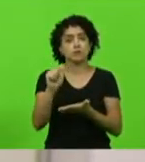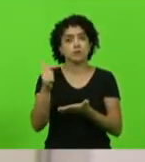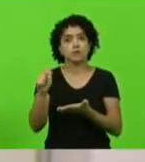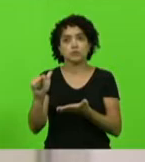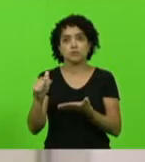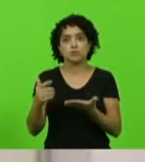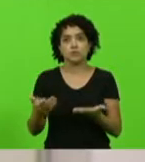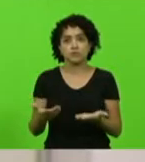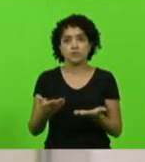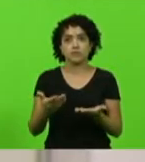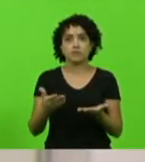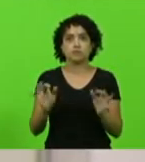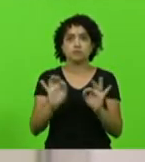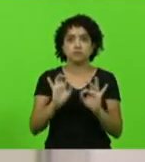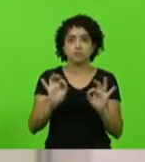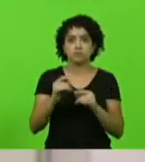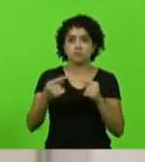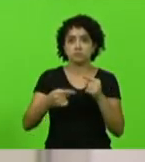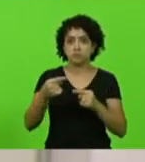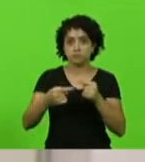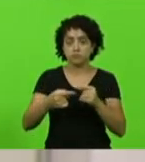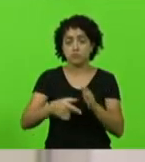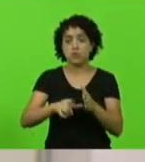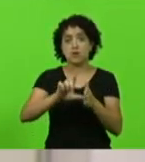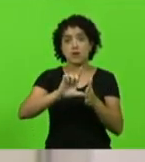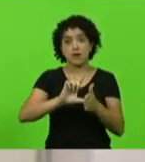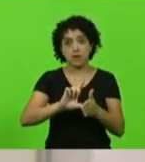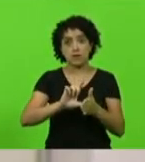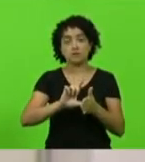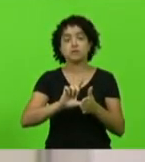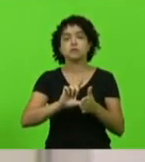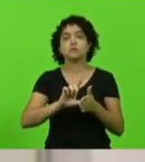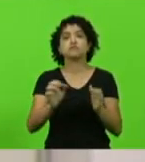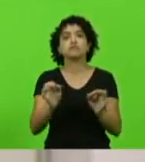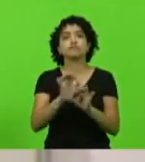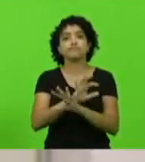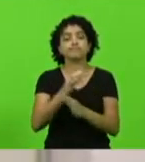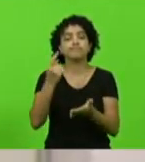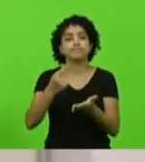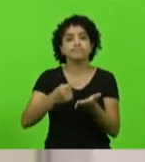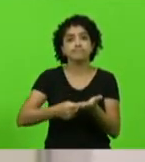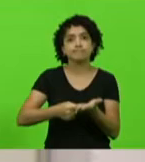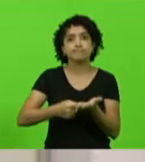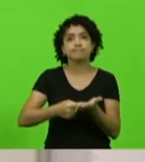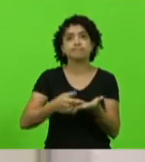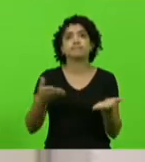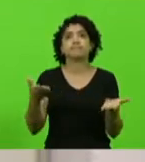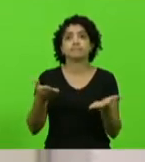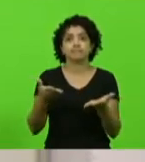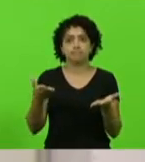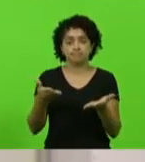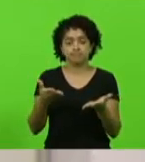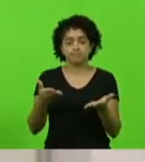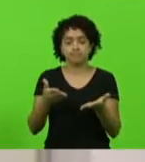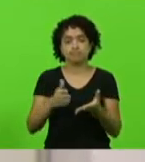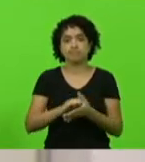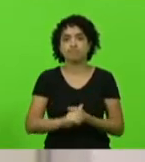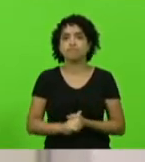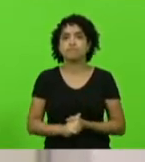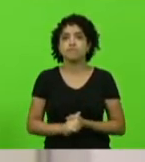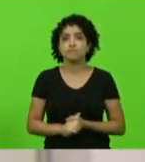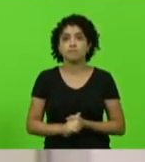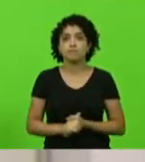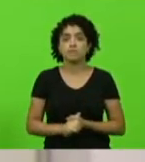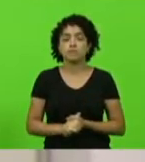inscritos. Nada mais havendo a tratar e antes de encerrar a sessão, o senhor presidente convocou outra ordinária para o dia 3 de março, no